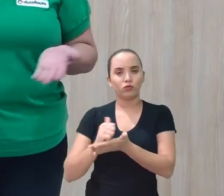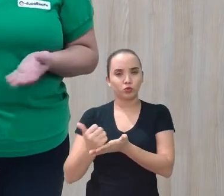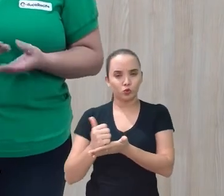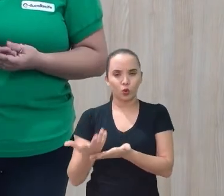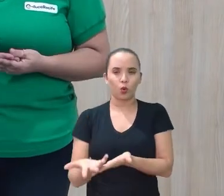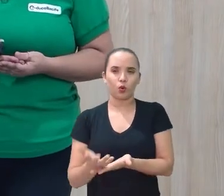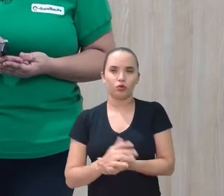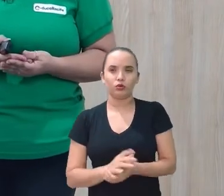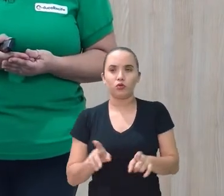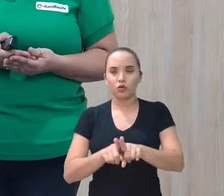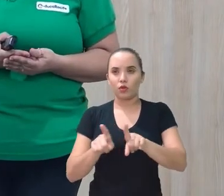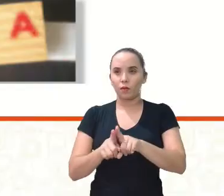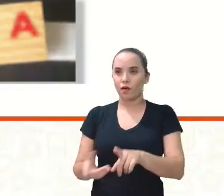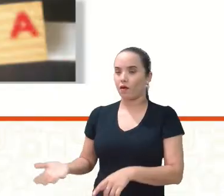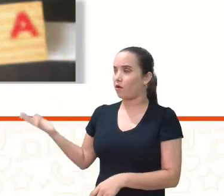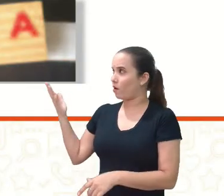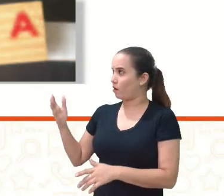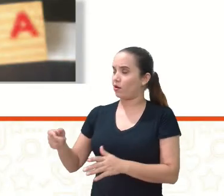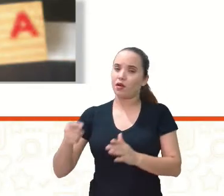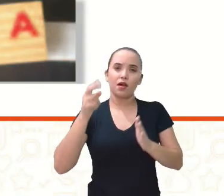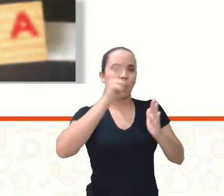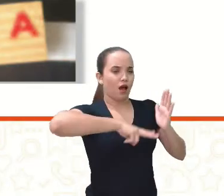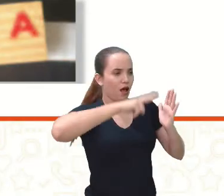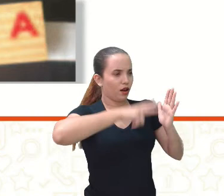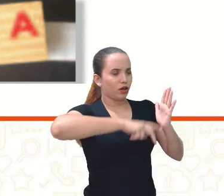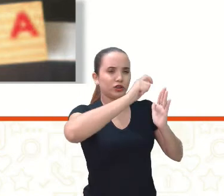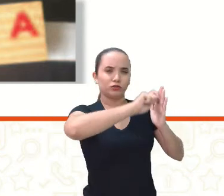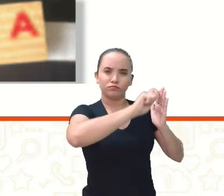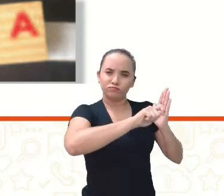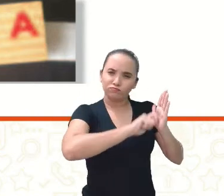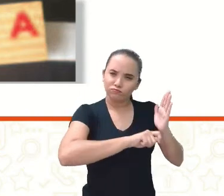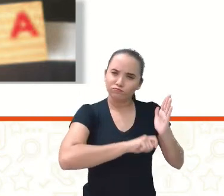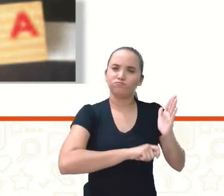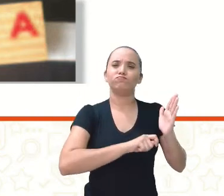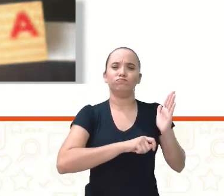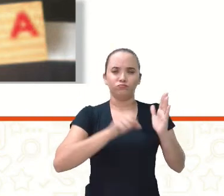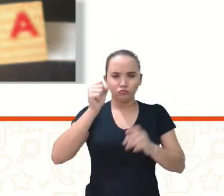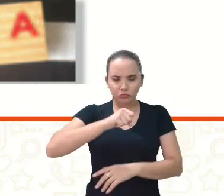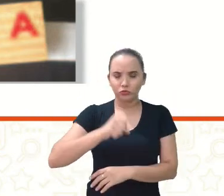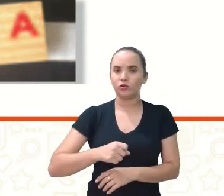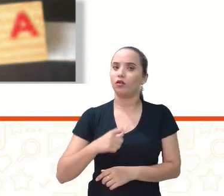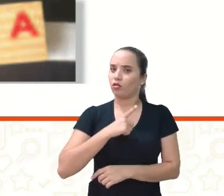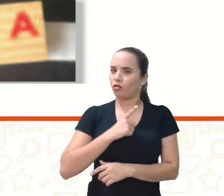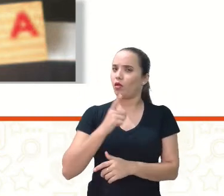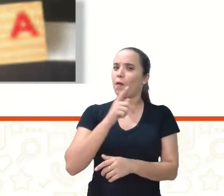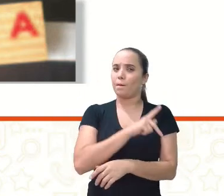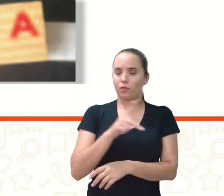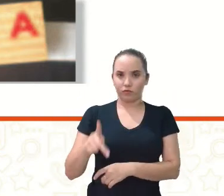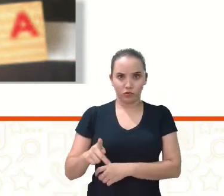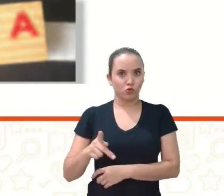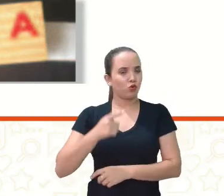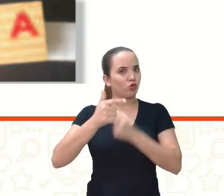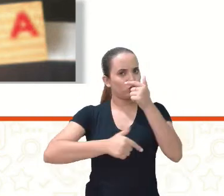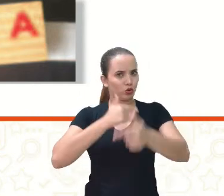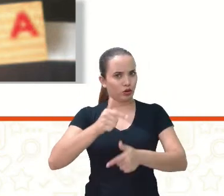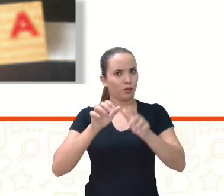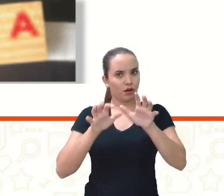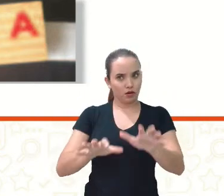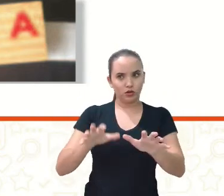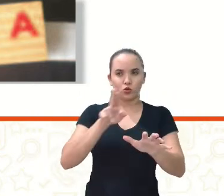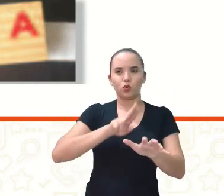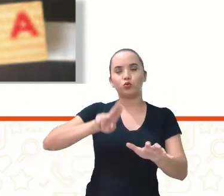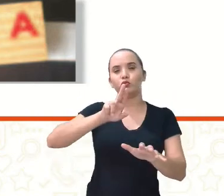Aqui a leitura e escrita, muitos professores também trabalham assim, agora com as